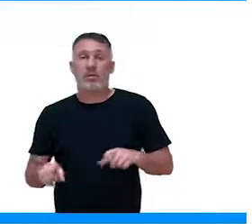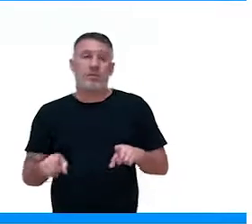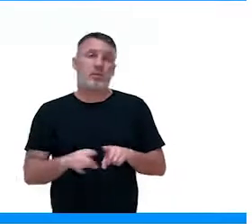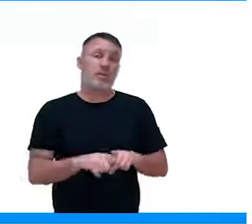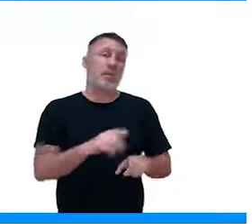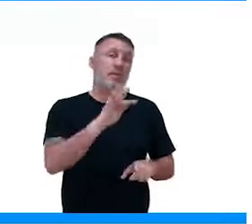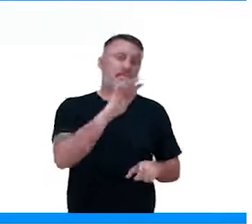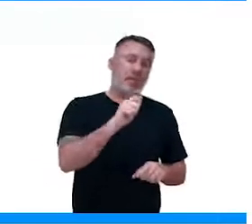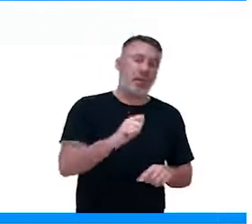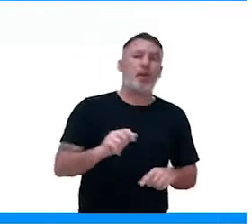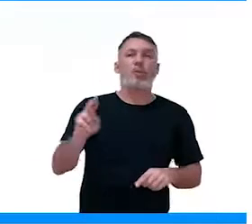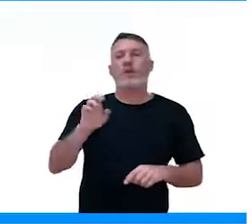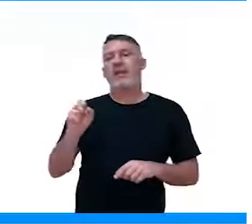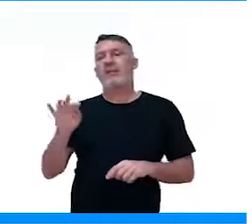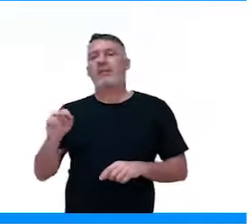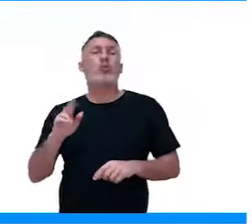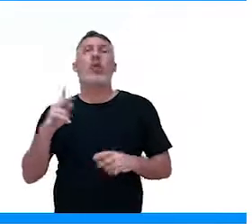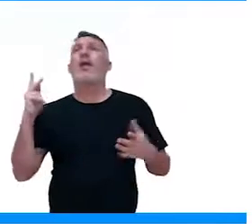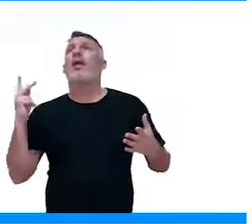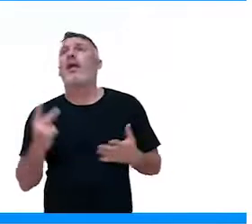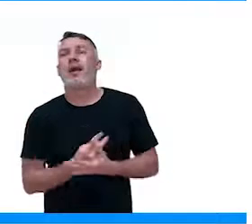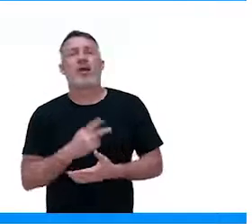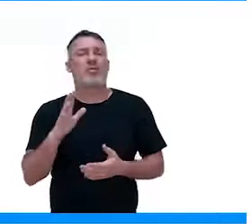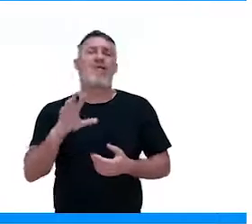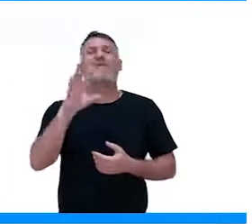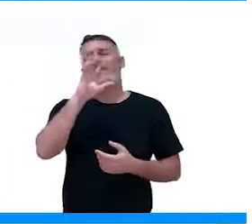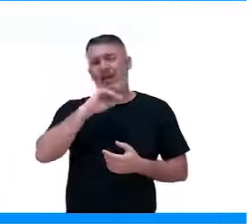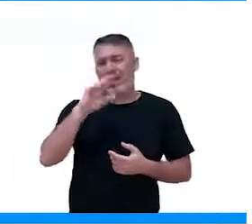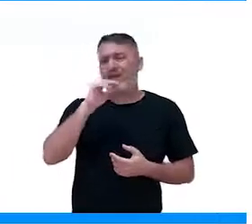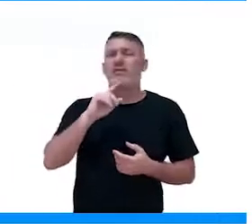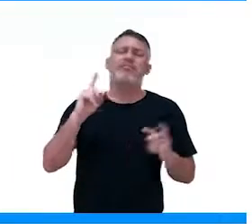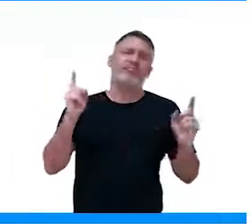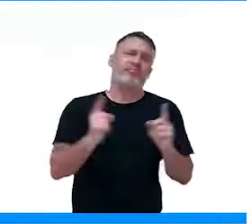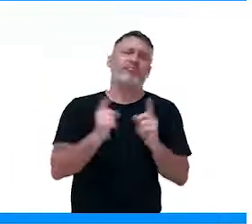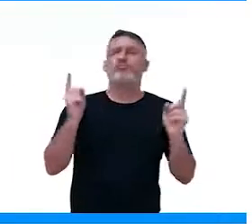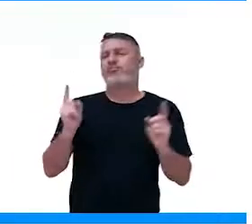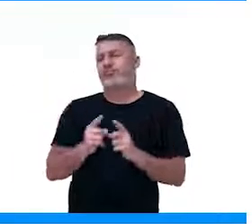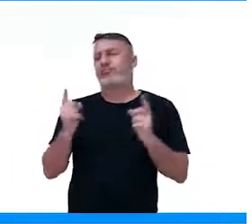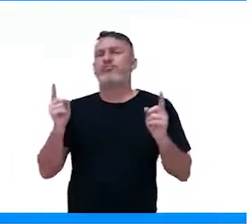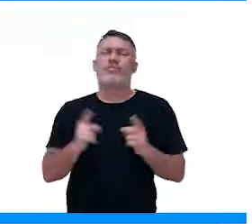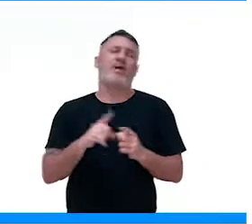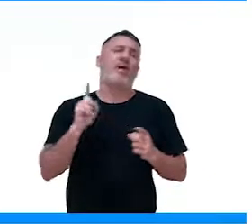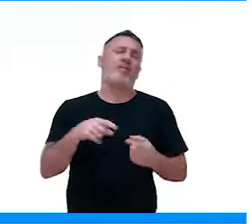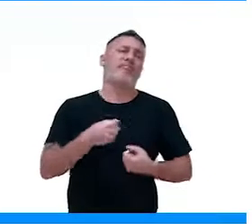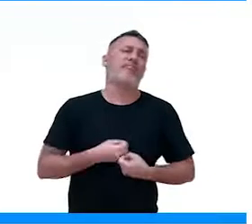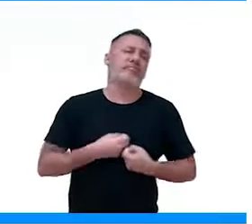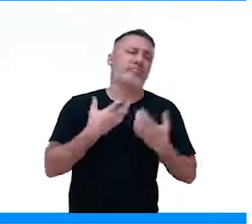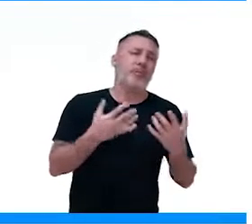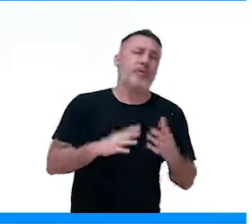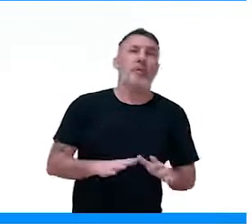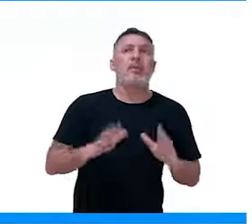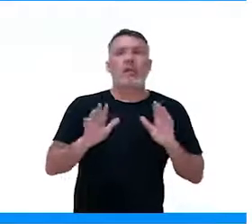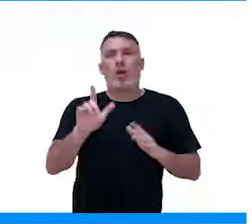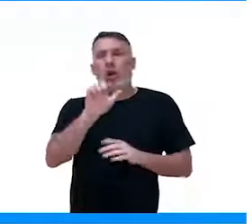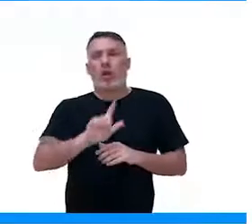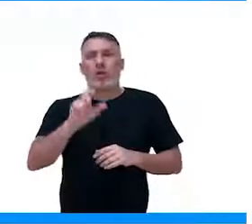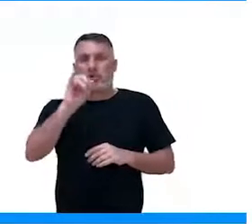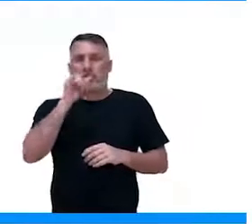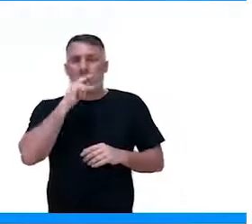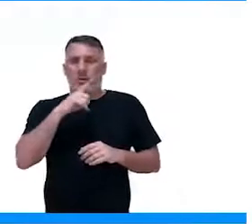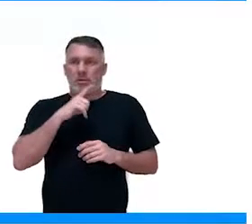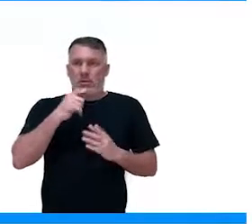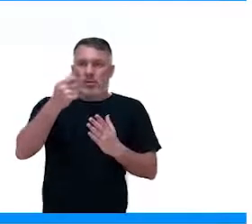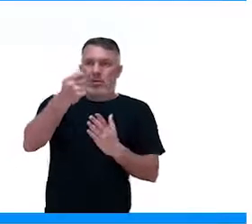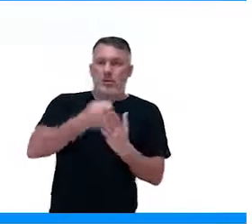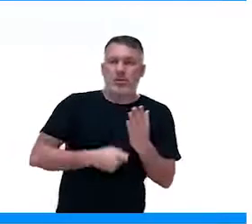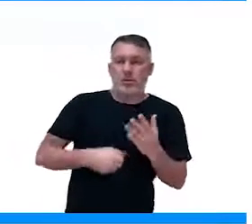tá ao invés de estar. Não é que tá errado, é que na fala a gente pode usar a língua espontaneamente. Claro que se você